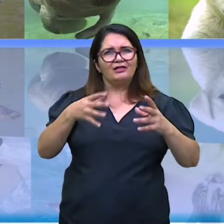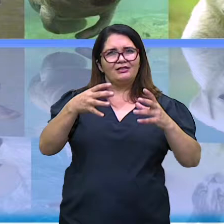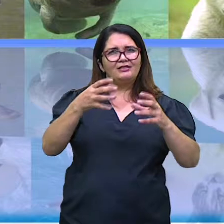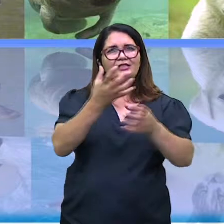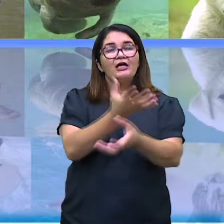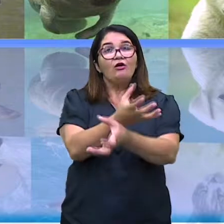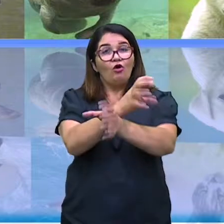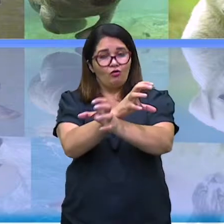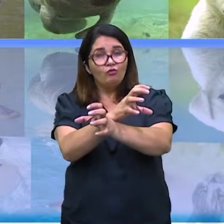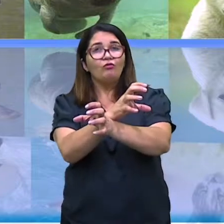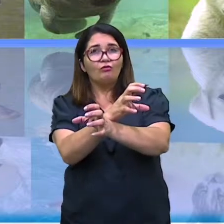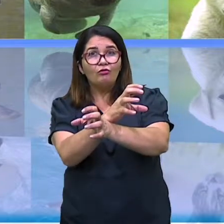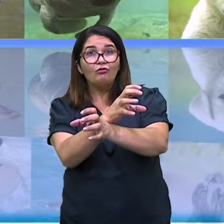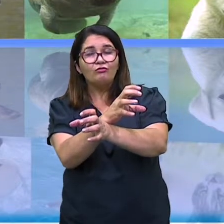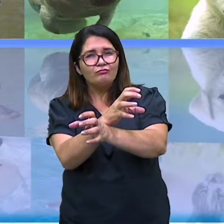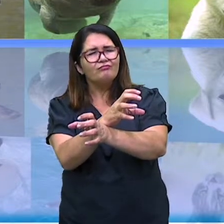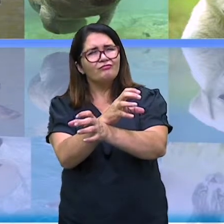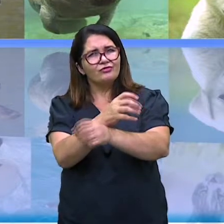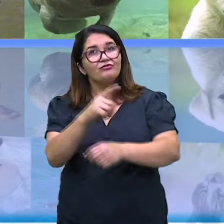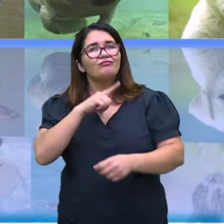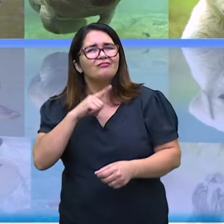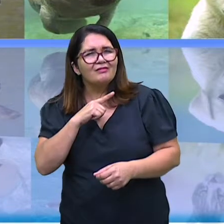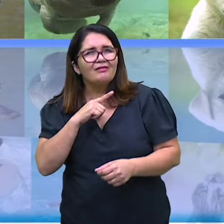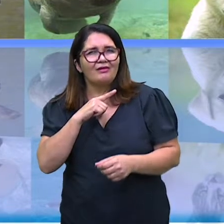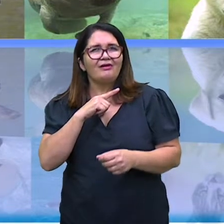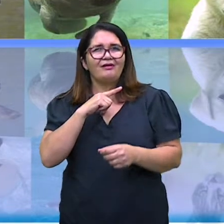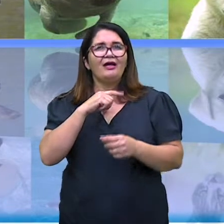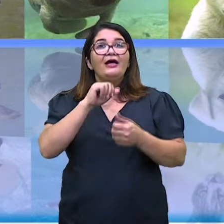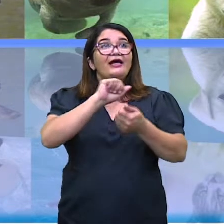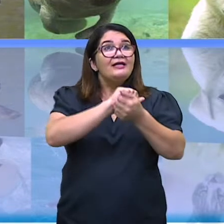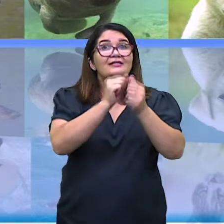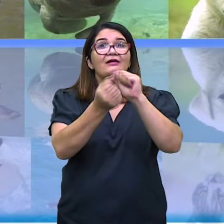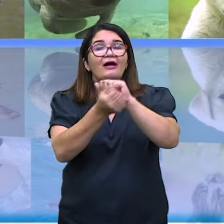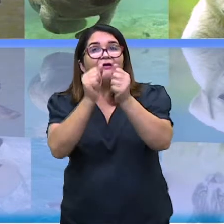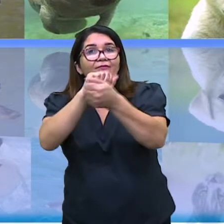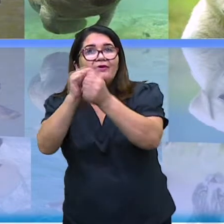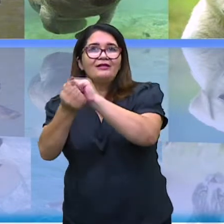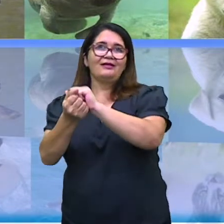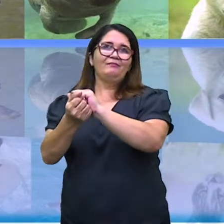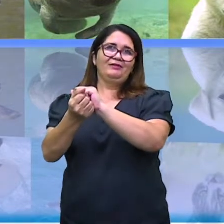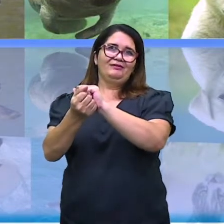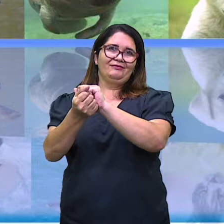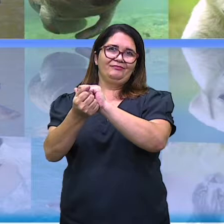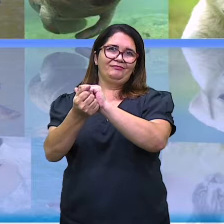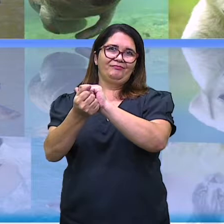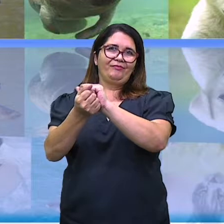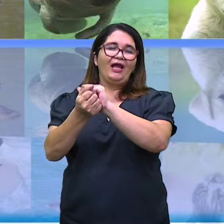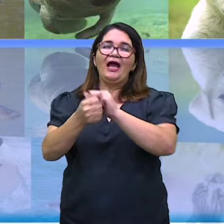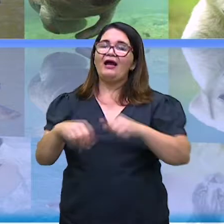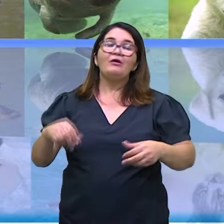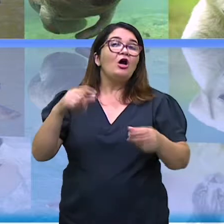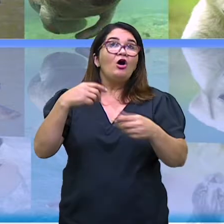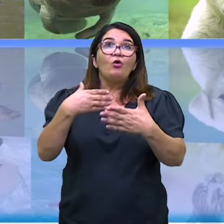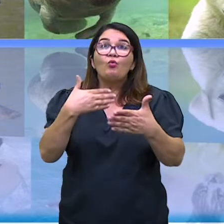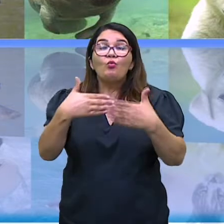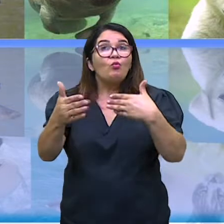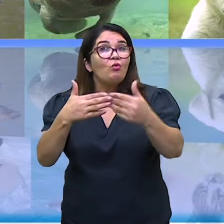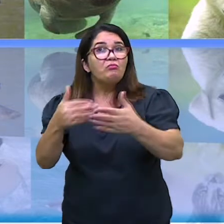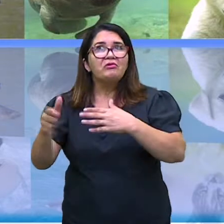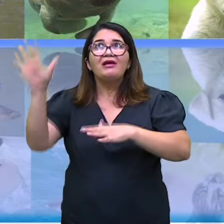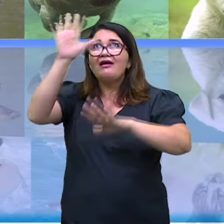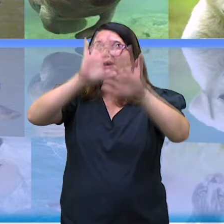estão inseridos. O que mais que a gente tem que ver disso tudo? Como é? A gente só